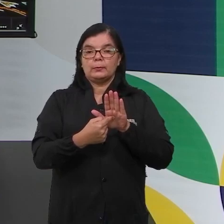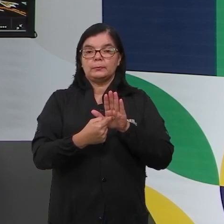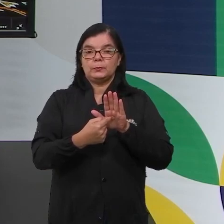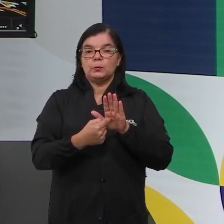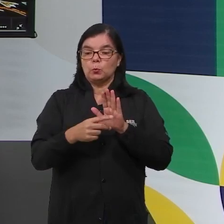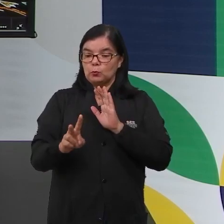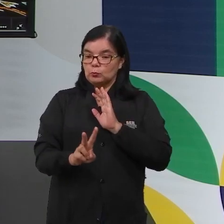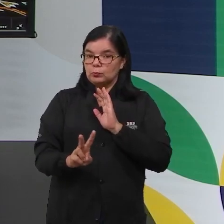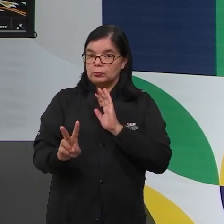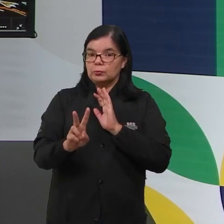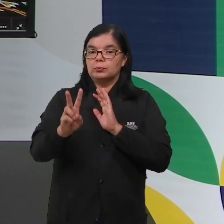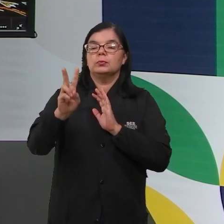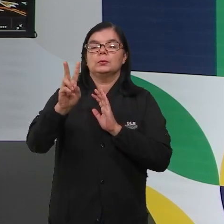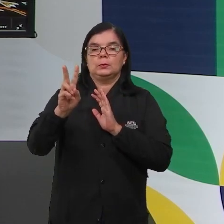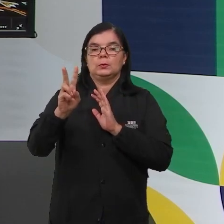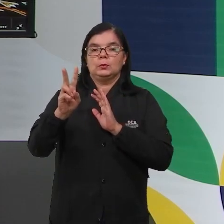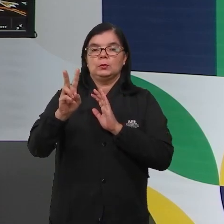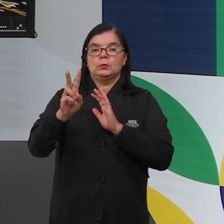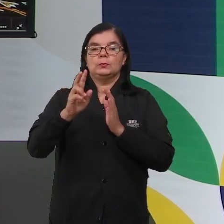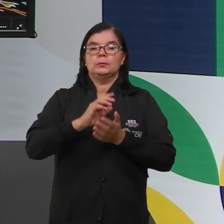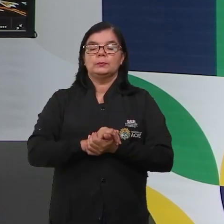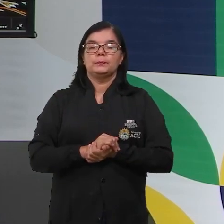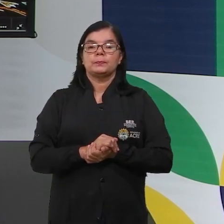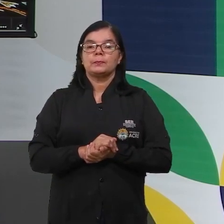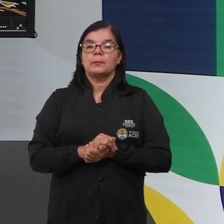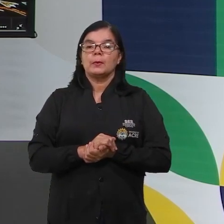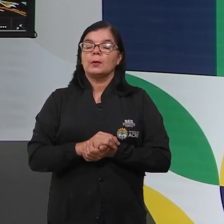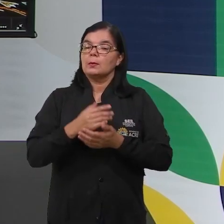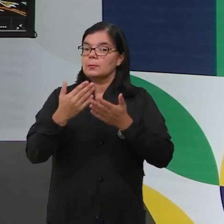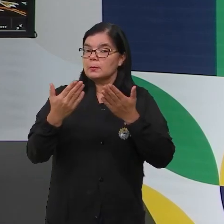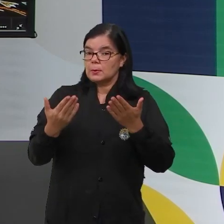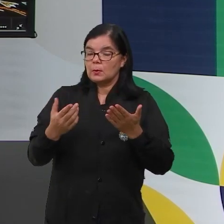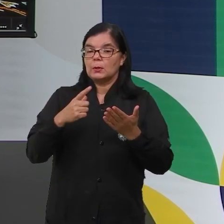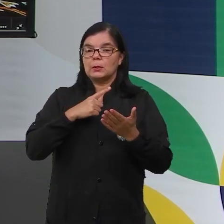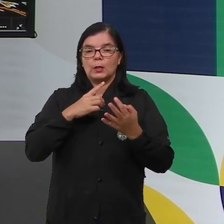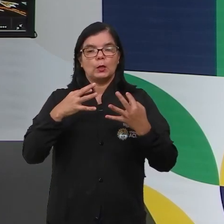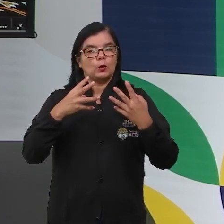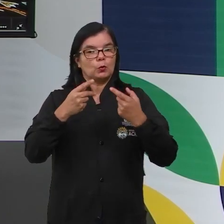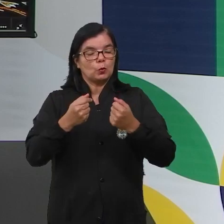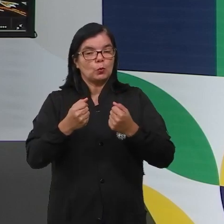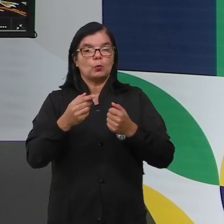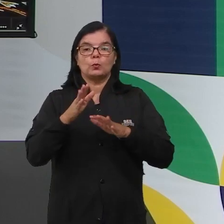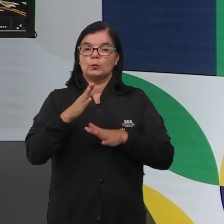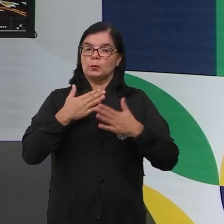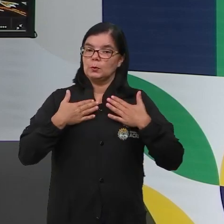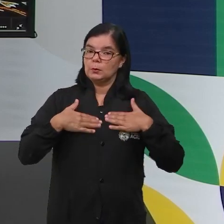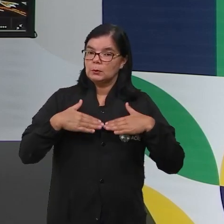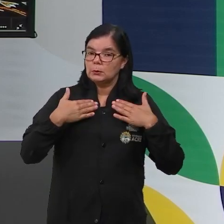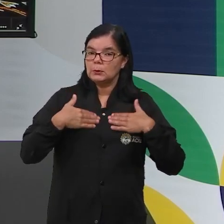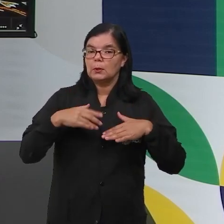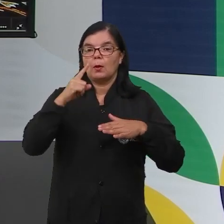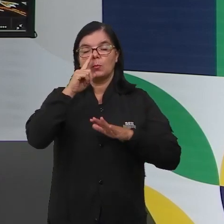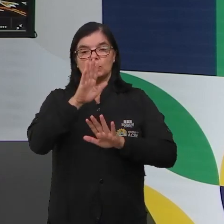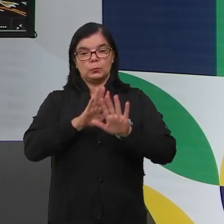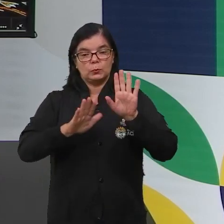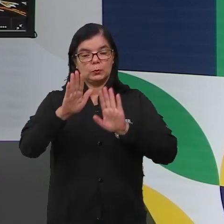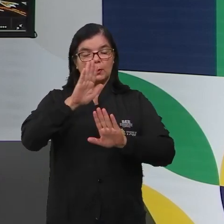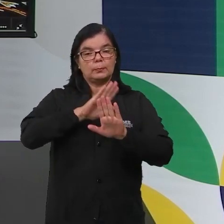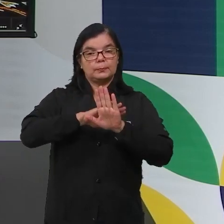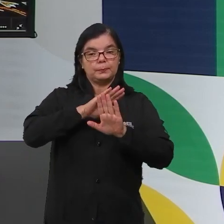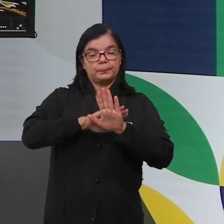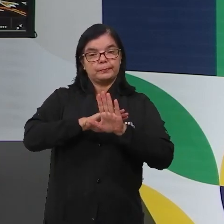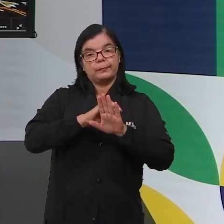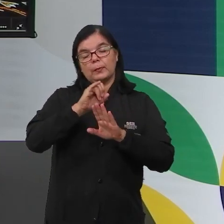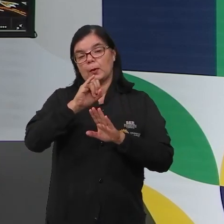muito valiosa, né, de obras muito valiosas. Então, tem todo esse cuidado por trás de uma exposição. De